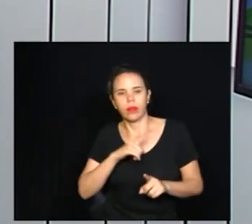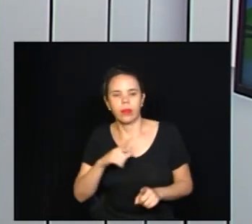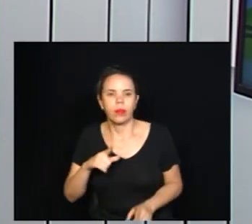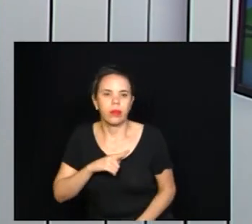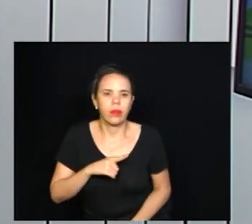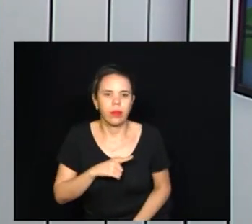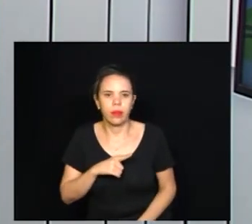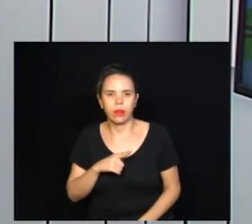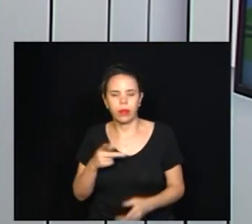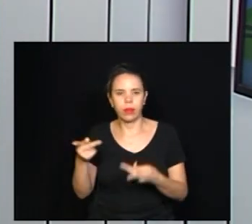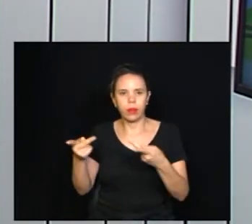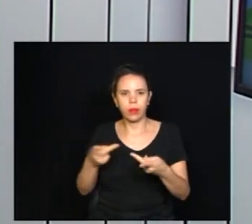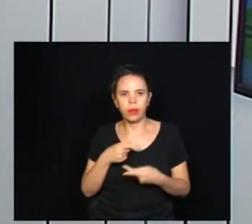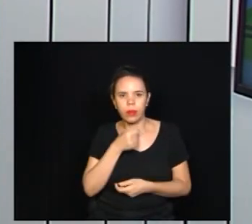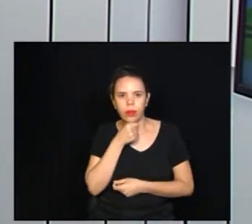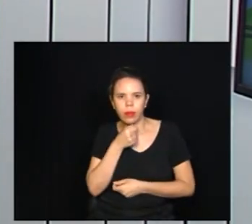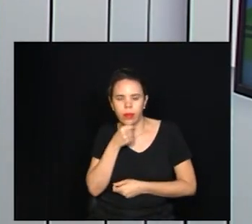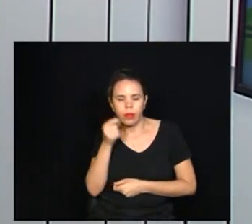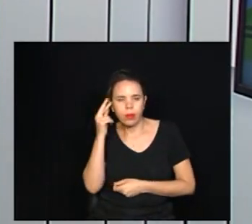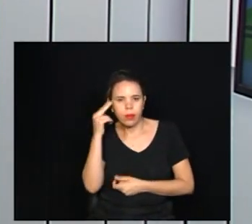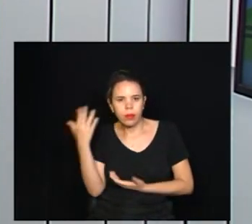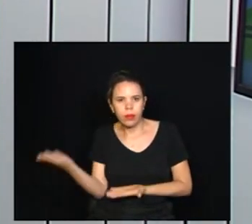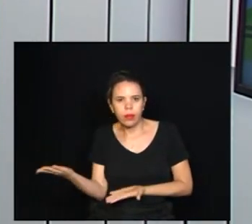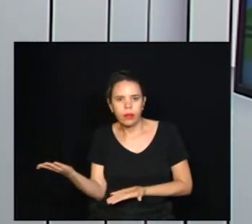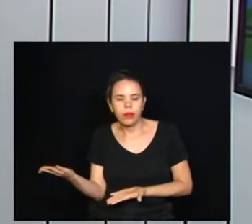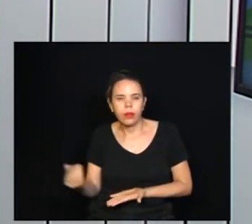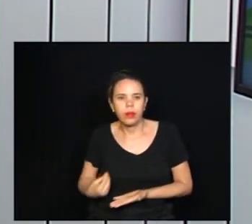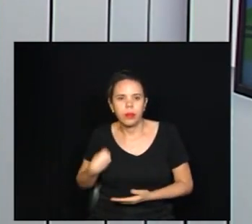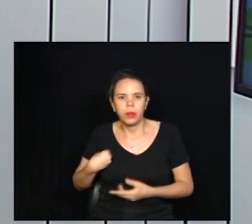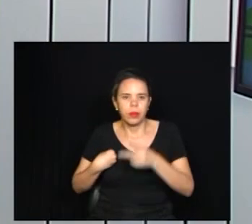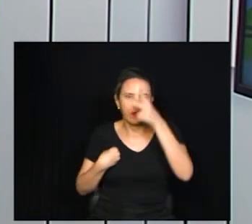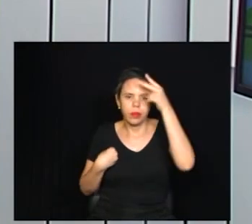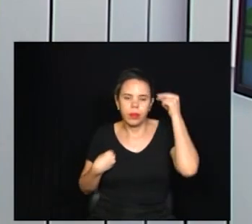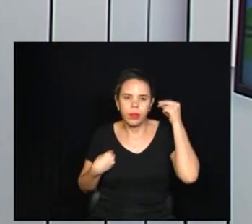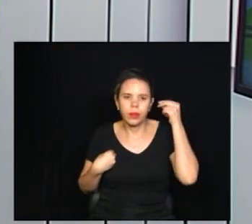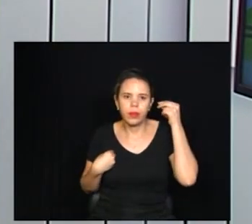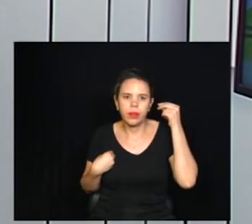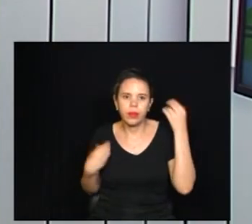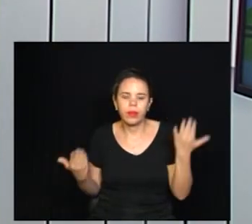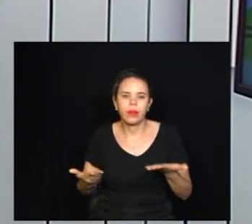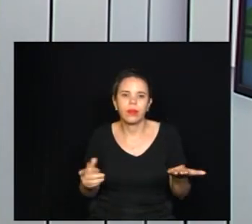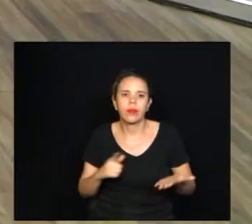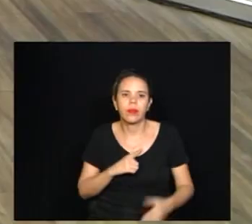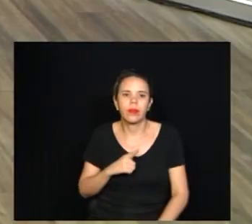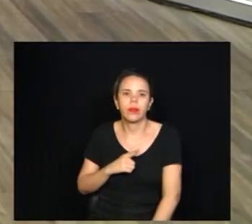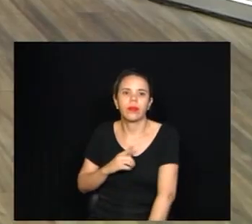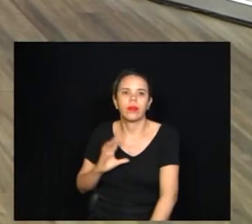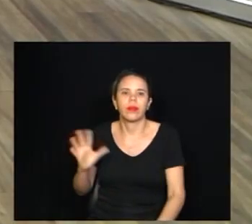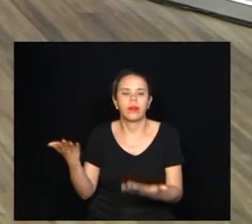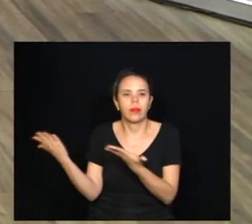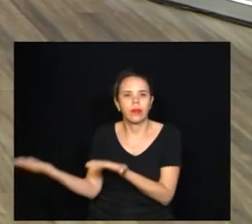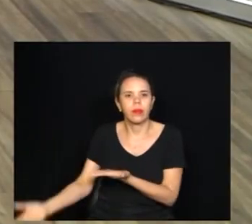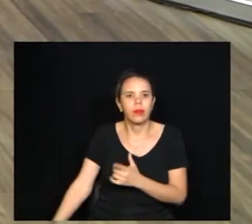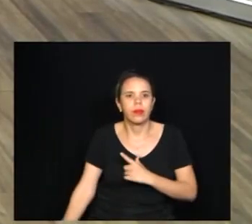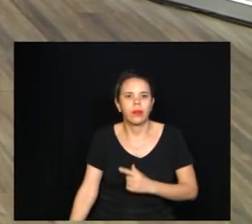temos. Aciona o nosso repórter André Aranha, que está na Prefeitura. E hoje teve evento por aí?